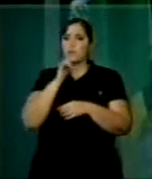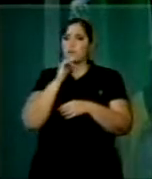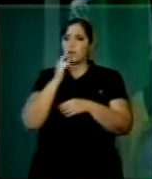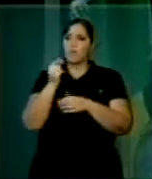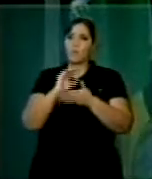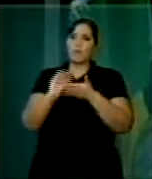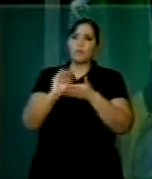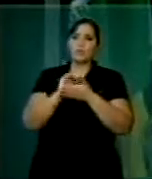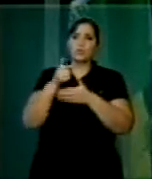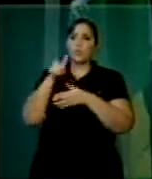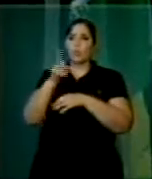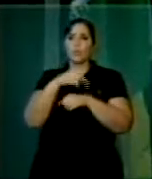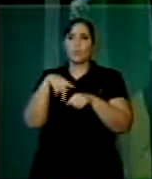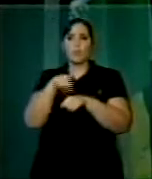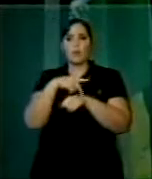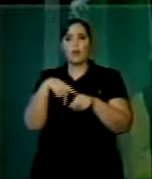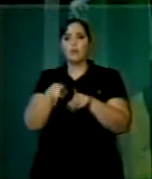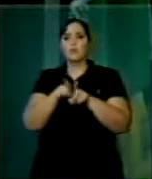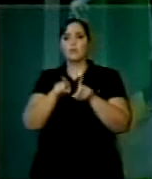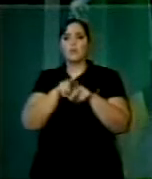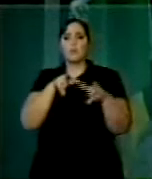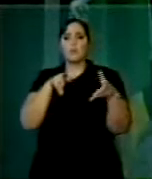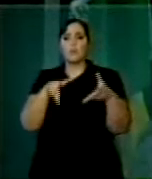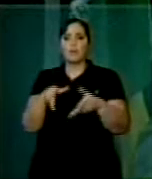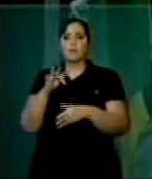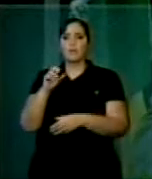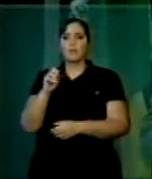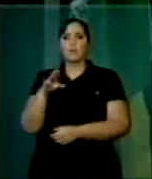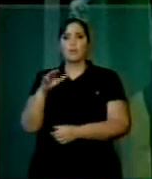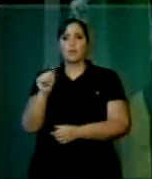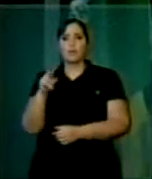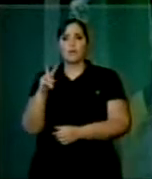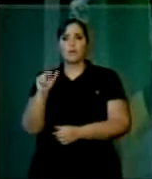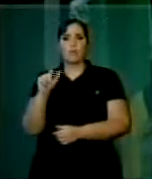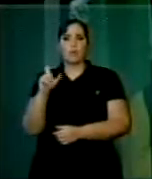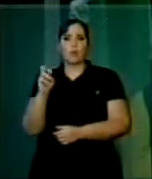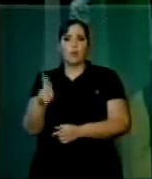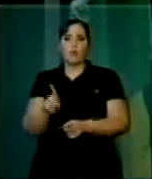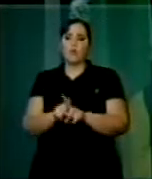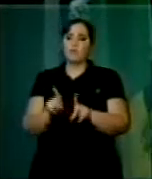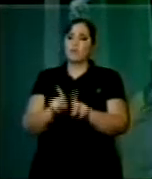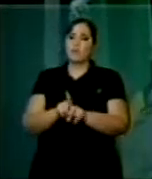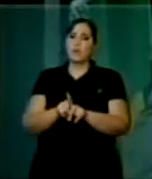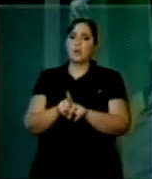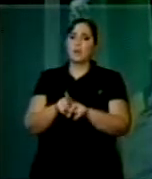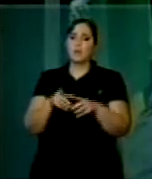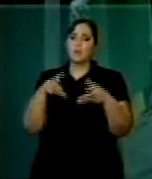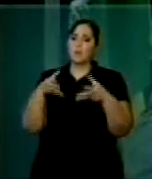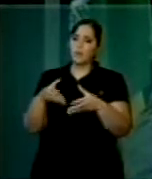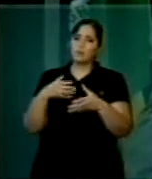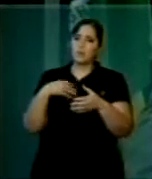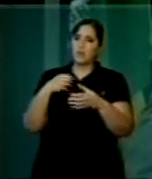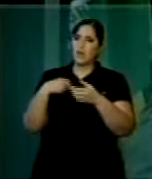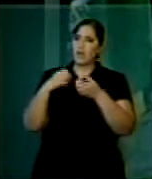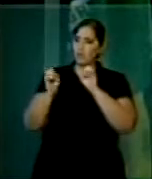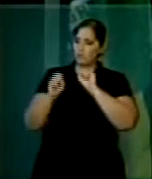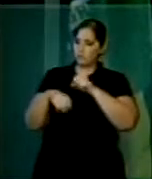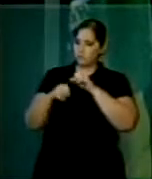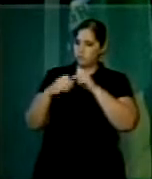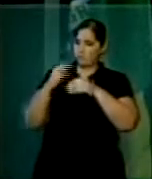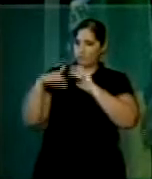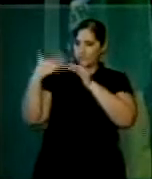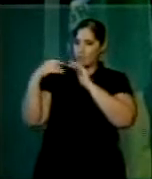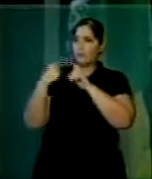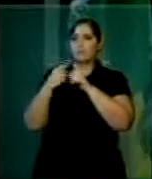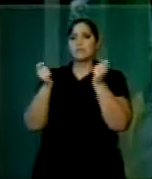investindo em outros países, participando das bolsas de valores e se capacitando para concorrer com outras grandes empresas energéticas do mundo,